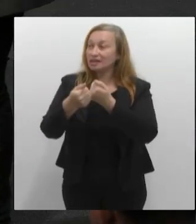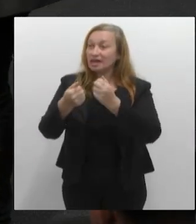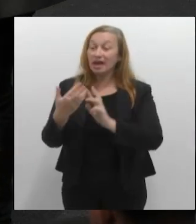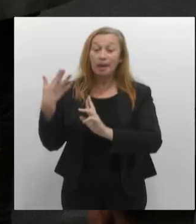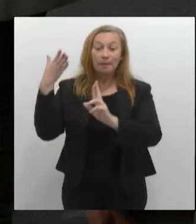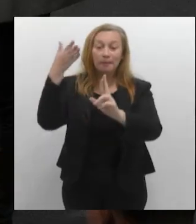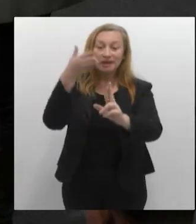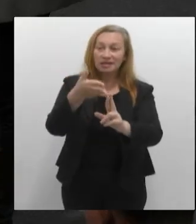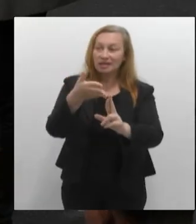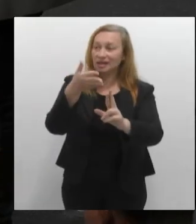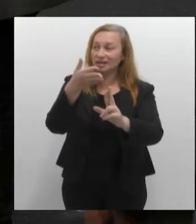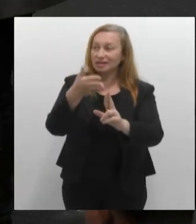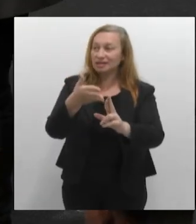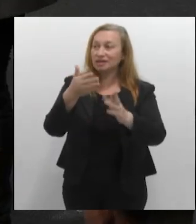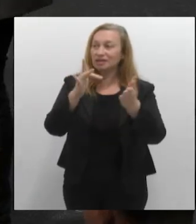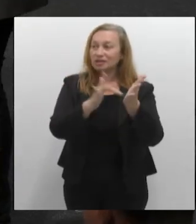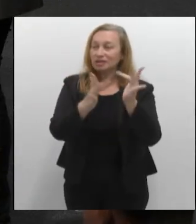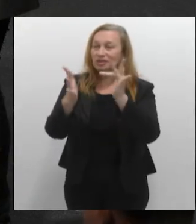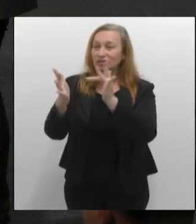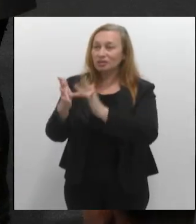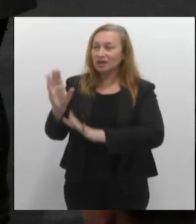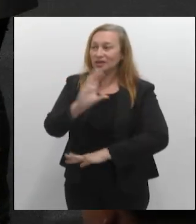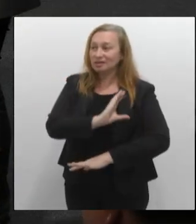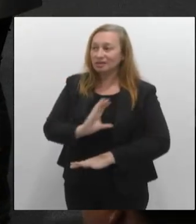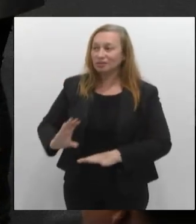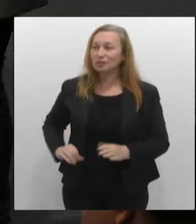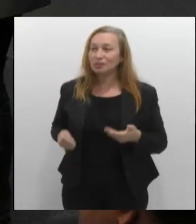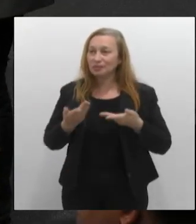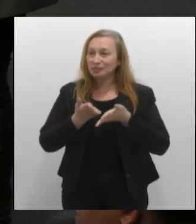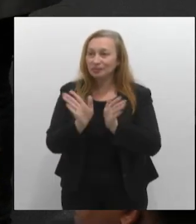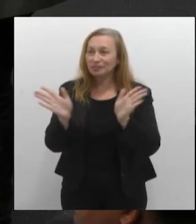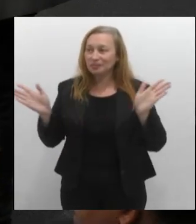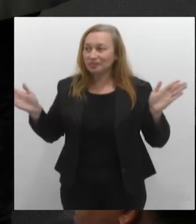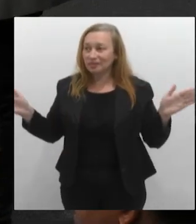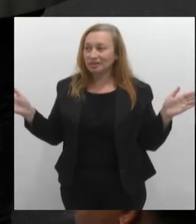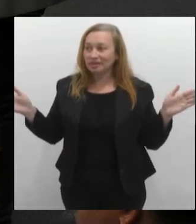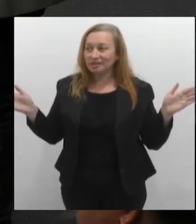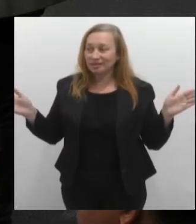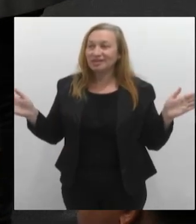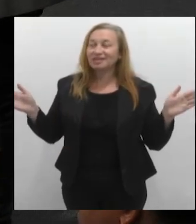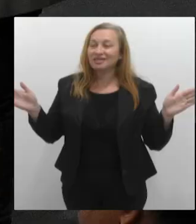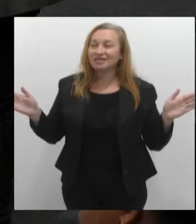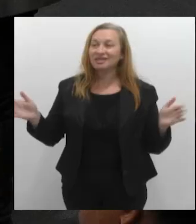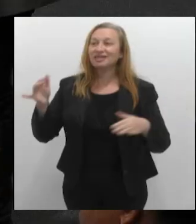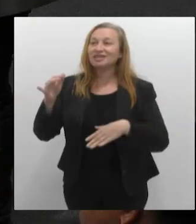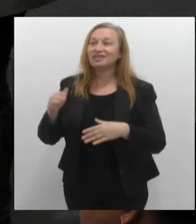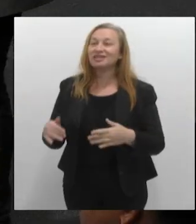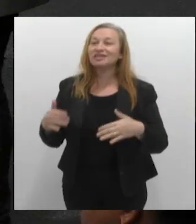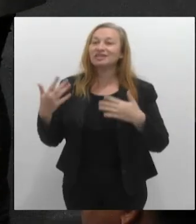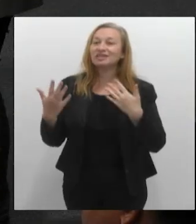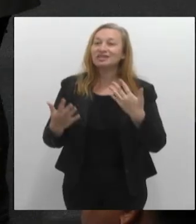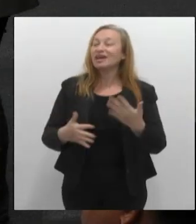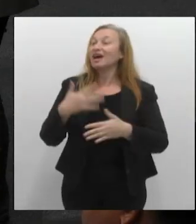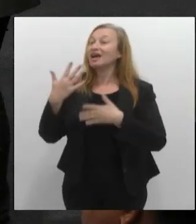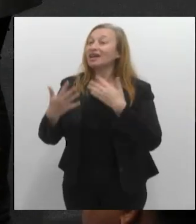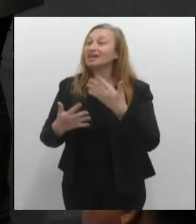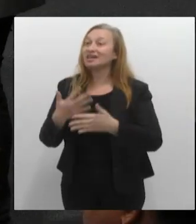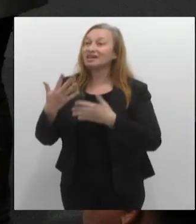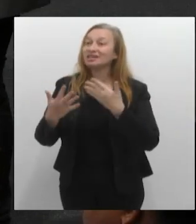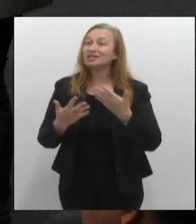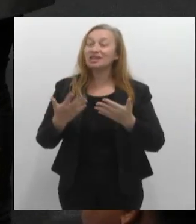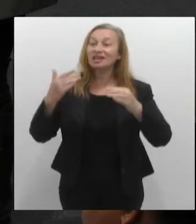maravilhosa. Resplandece o Cristo Redentor. Rio bendito,